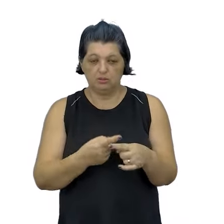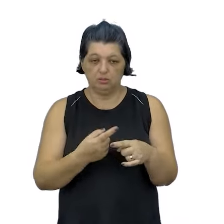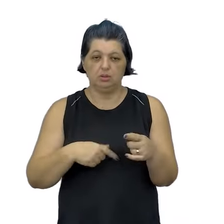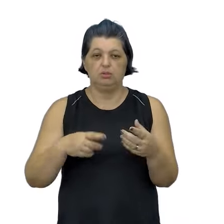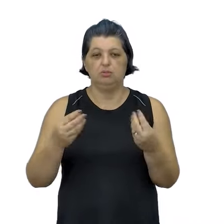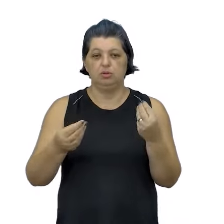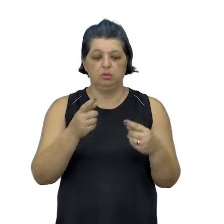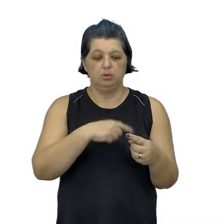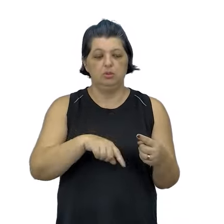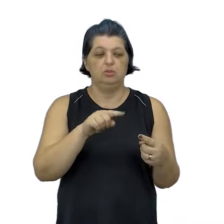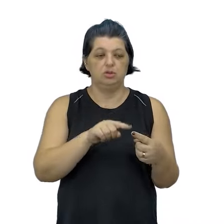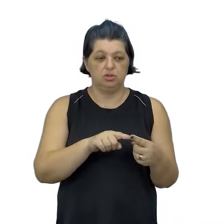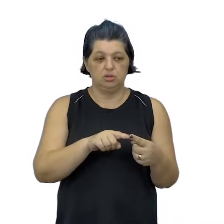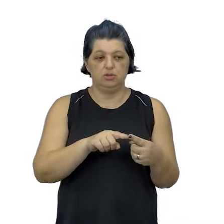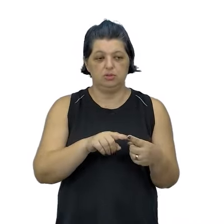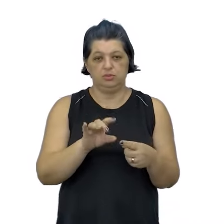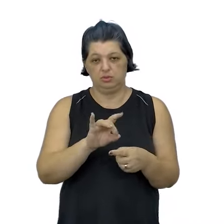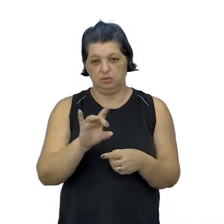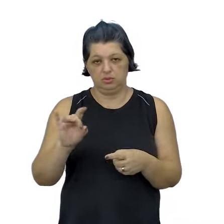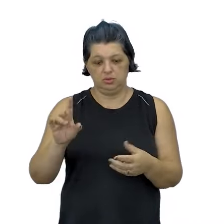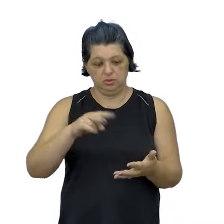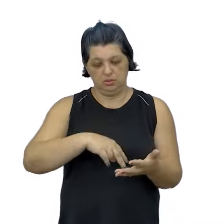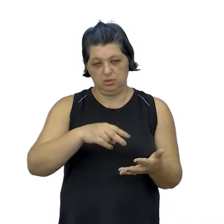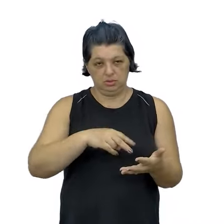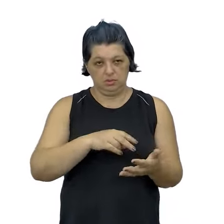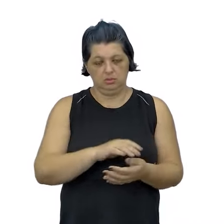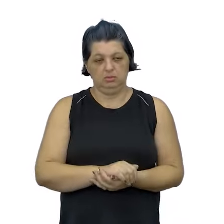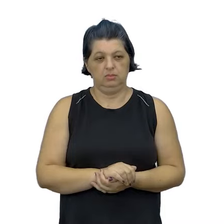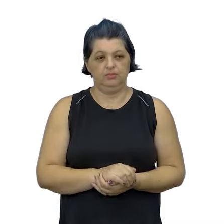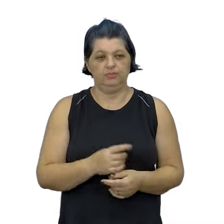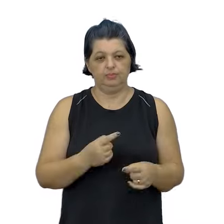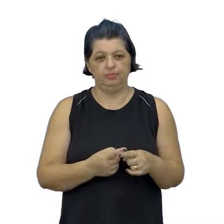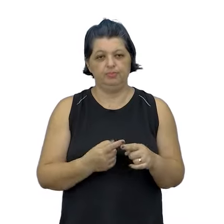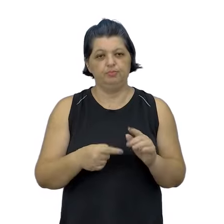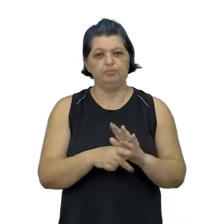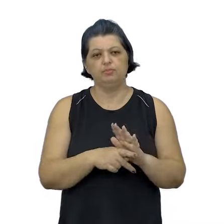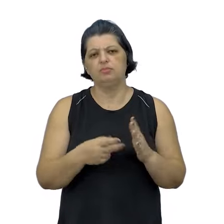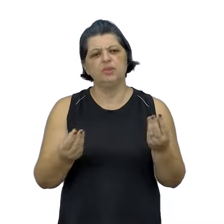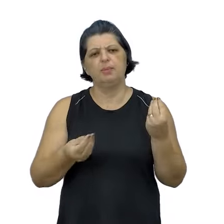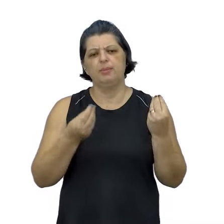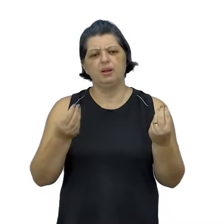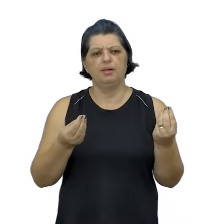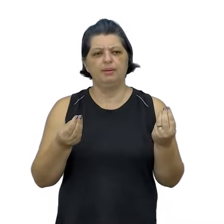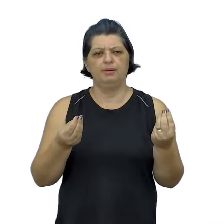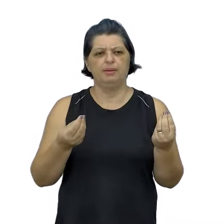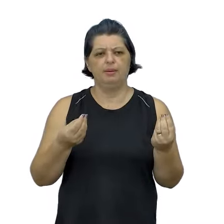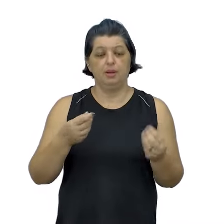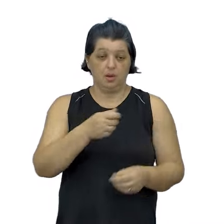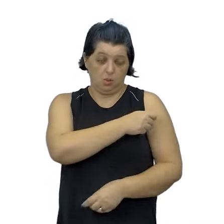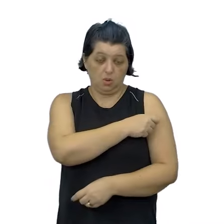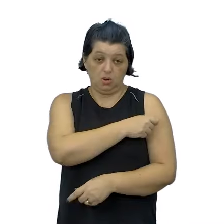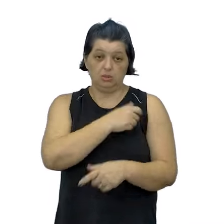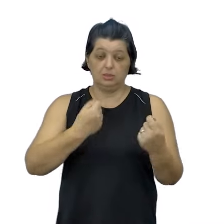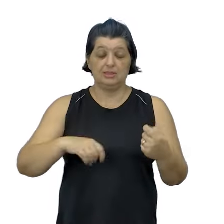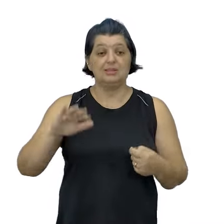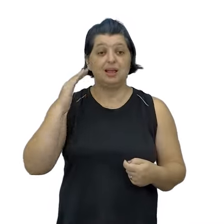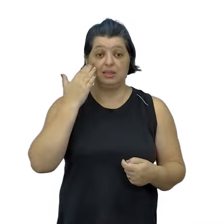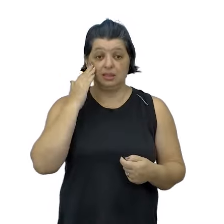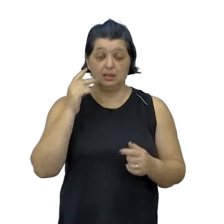os objetivos dos leitores em relação ao texto lido. Para quê? Então, o aluno ele tem que entender que a leitura ela tem que ter